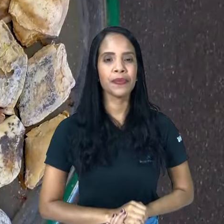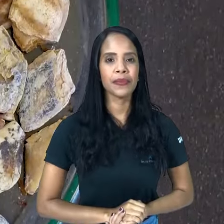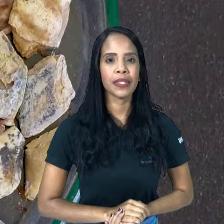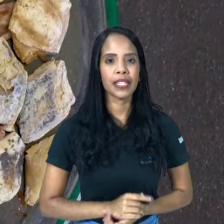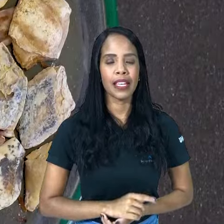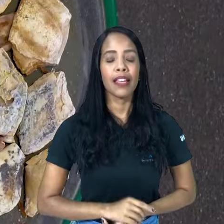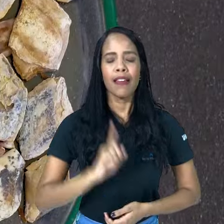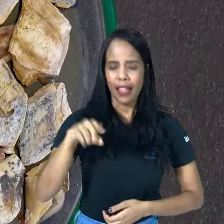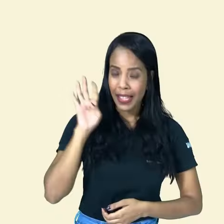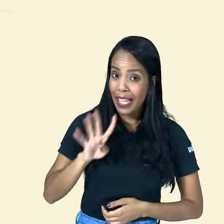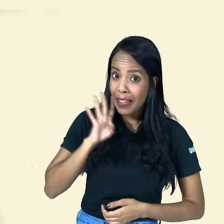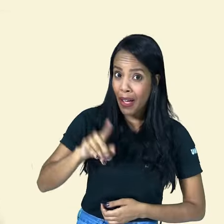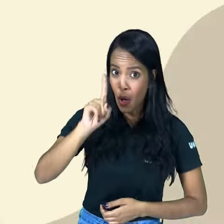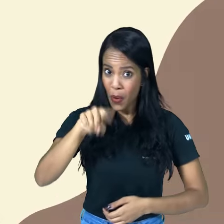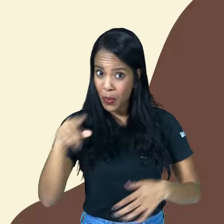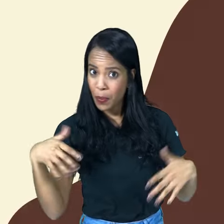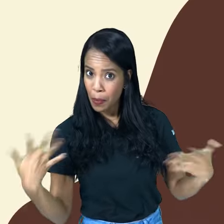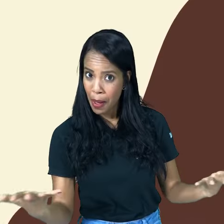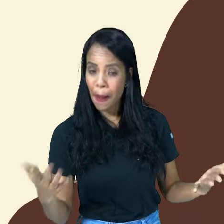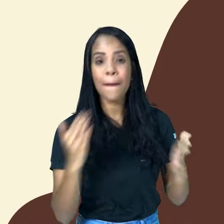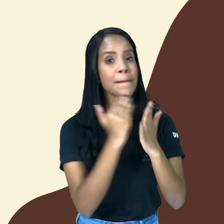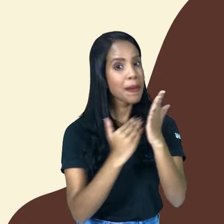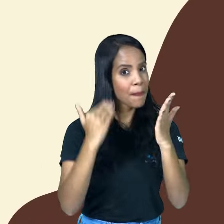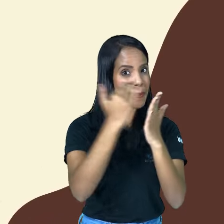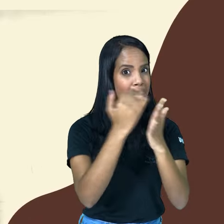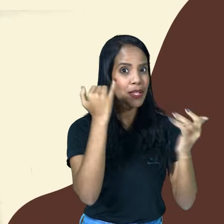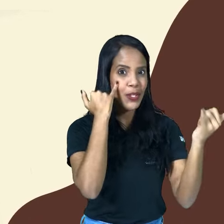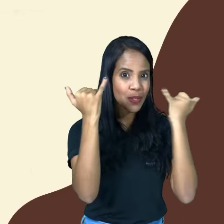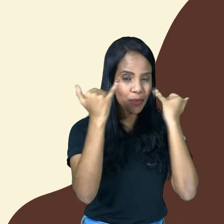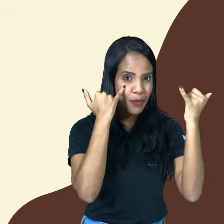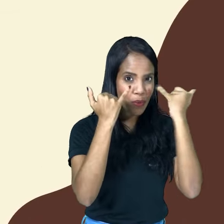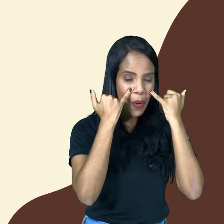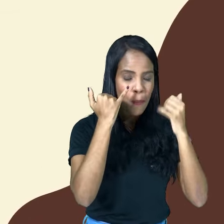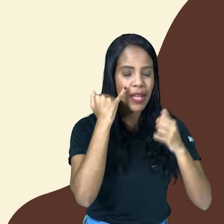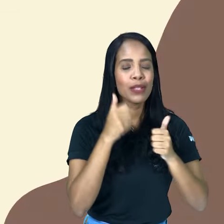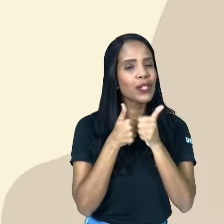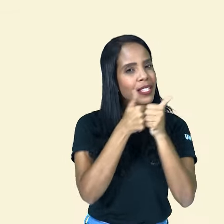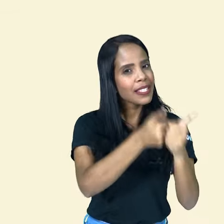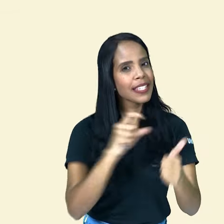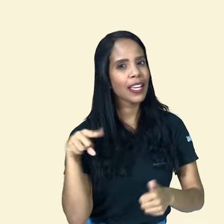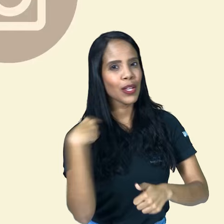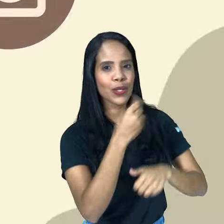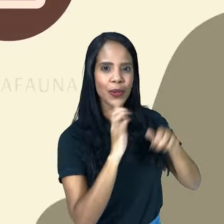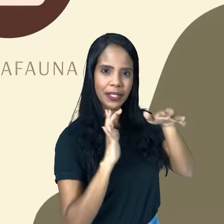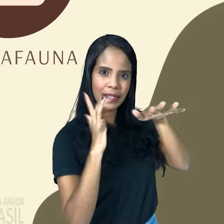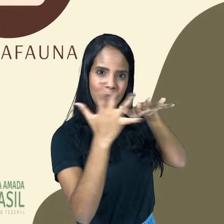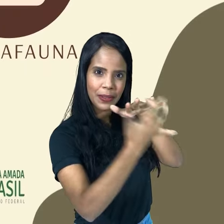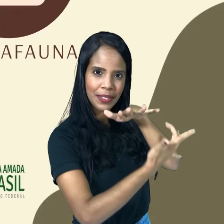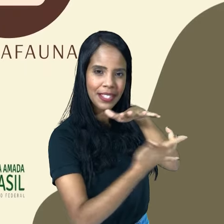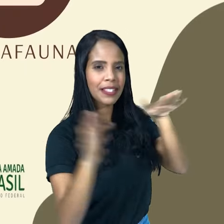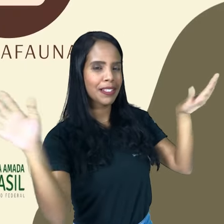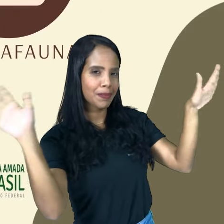Bem, para mais informações e conteúdos, sigam as nossas redes sociais. Tchauzinho!